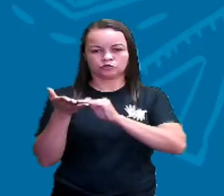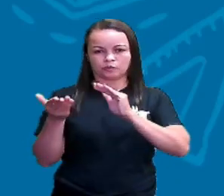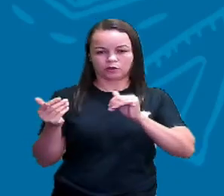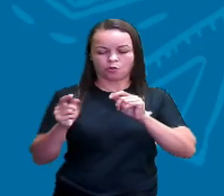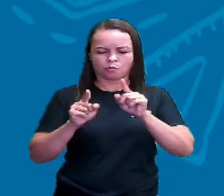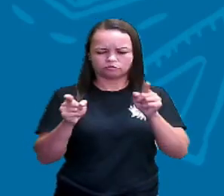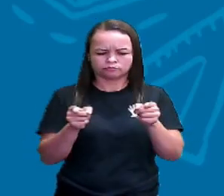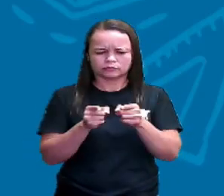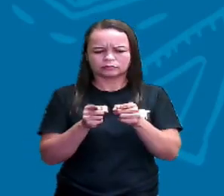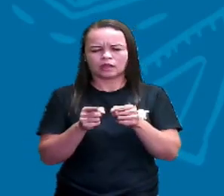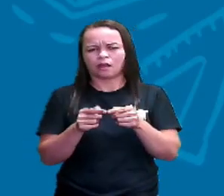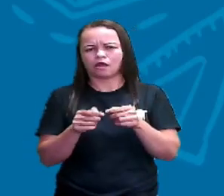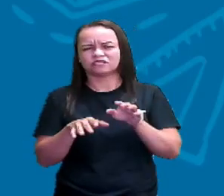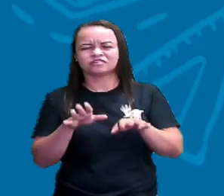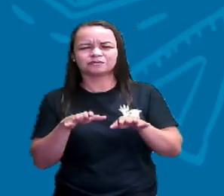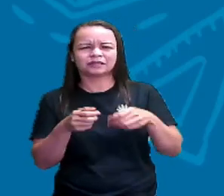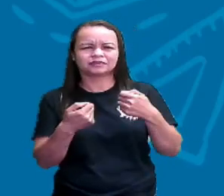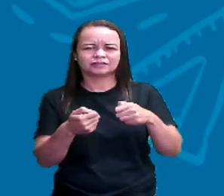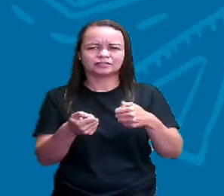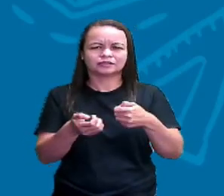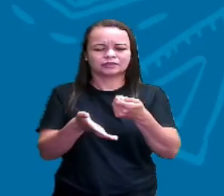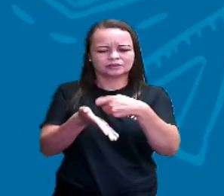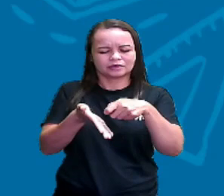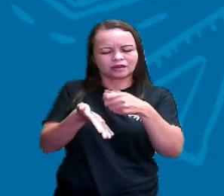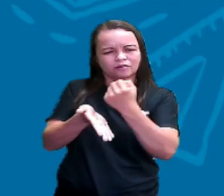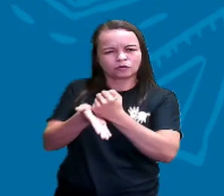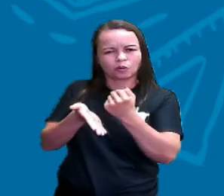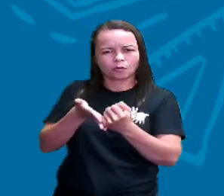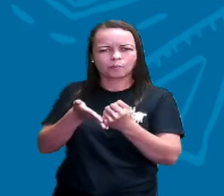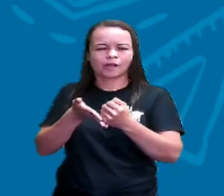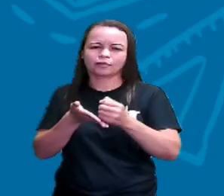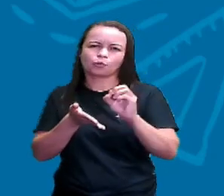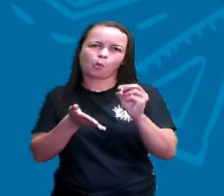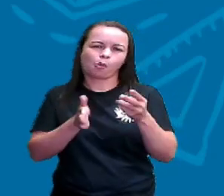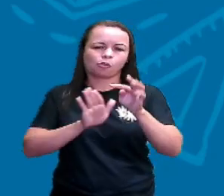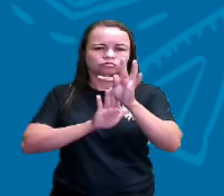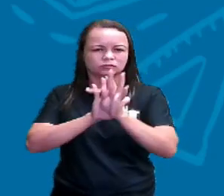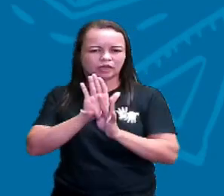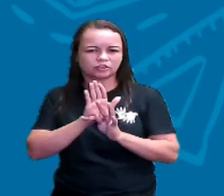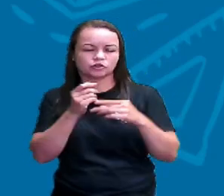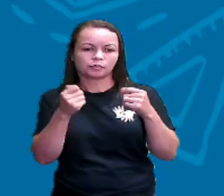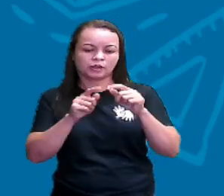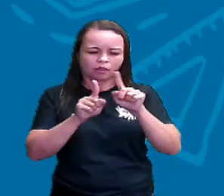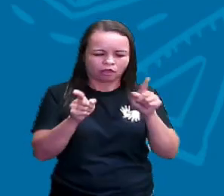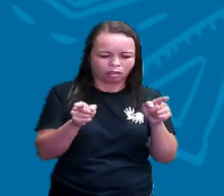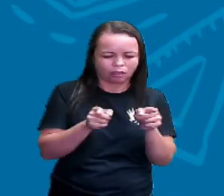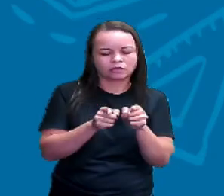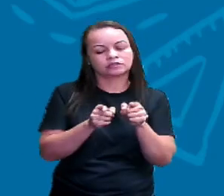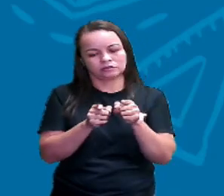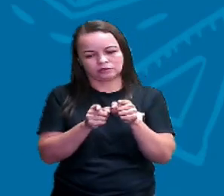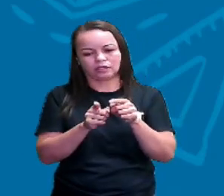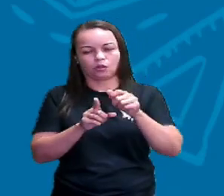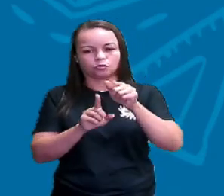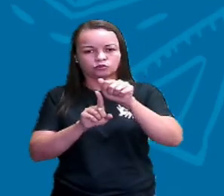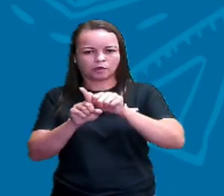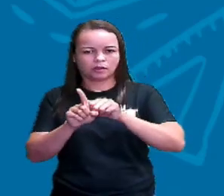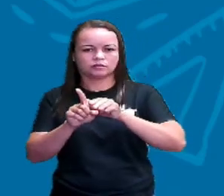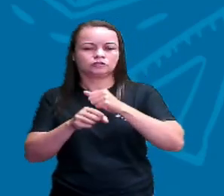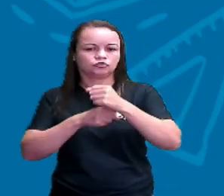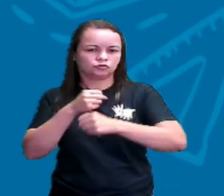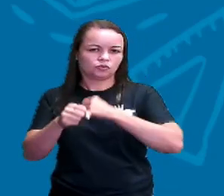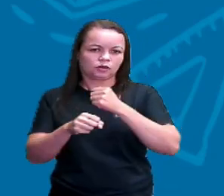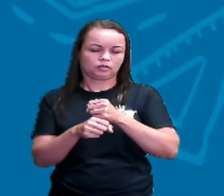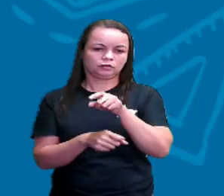precisa escrever um documento ou escrever algum texto e precisa abreviar esses meses do ano. E aí tem